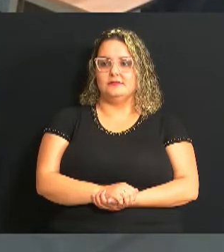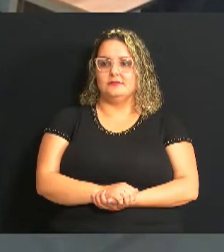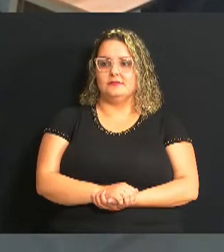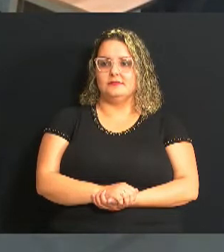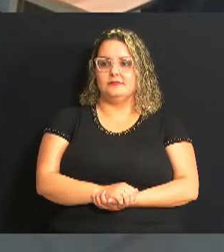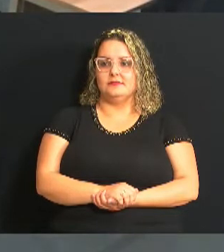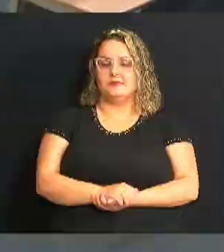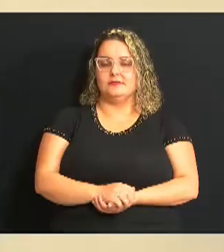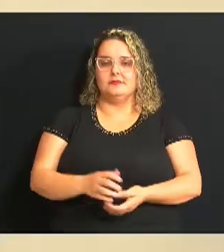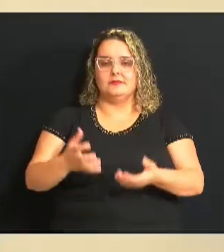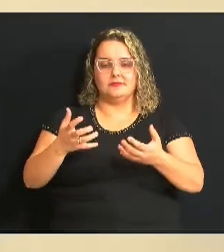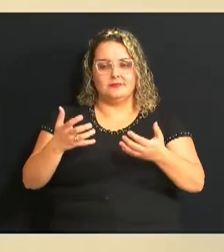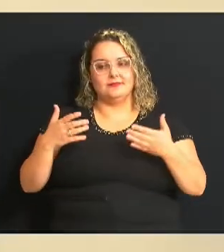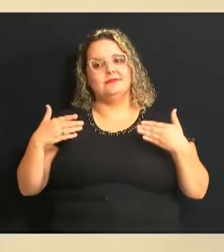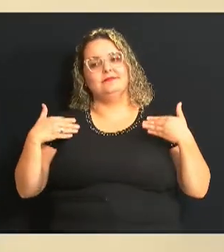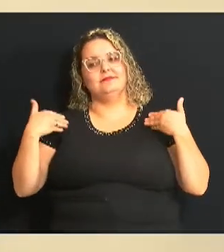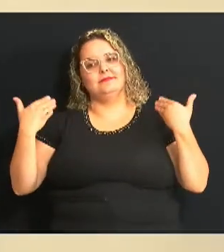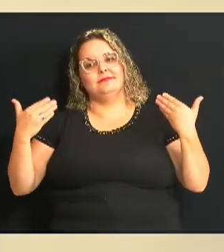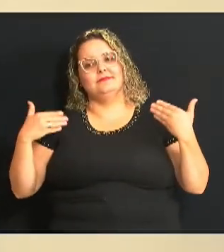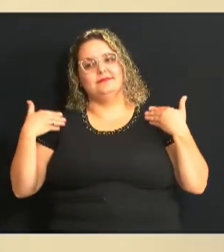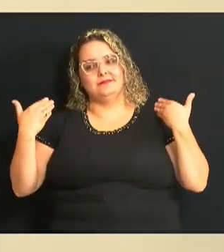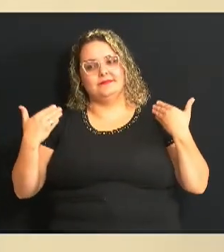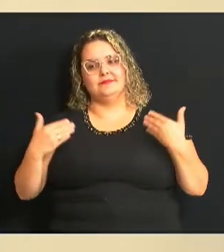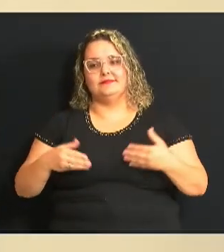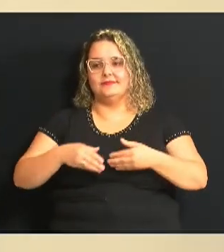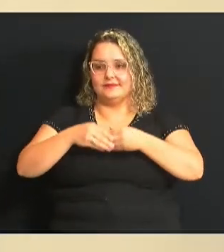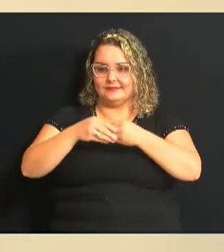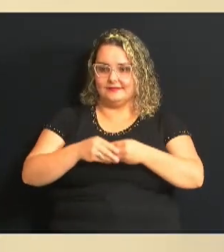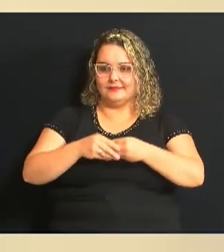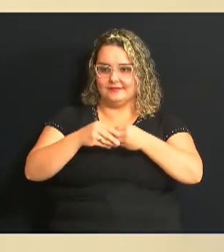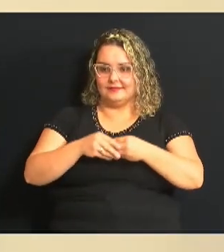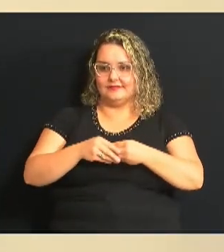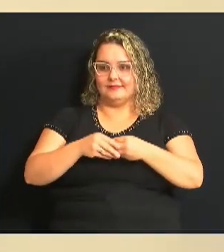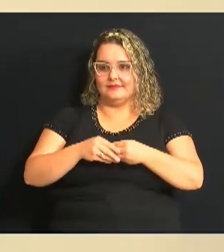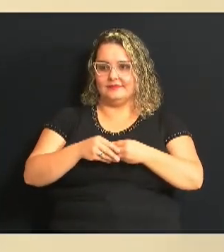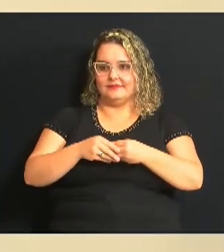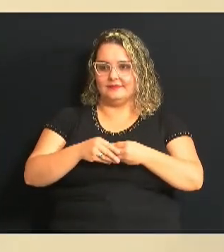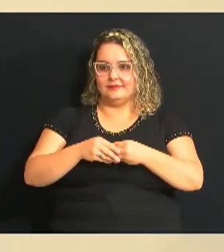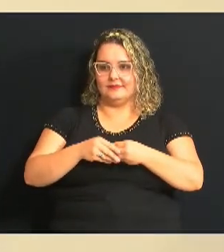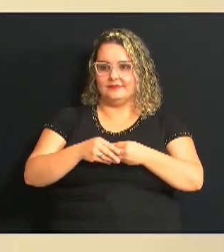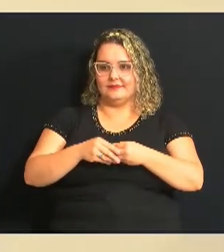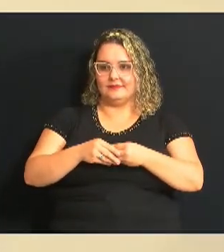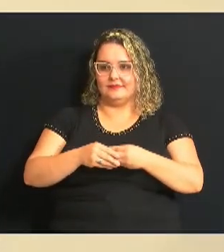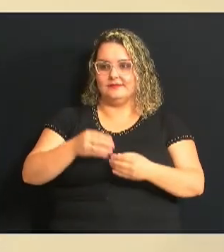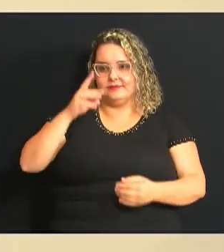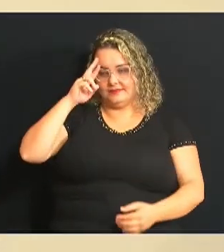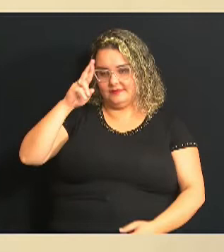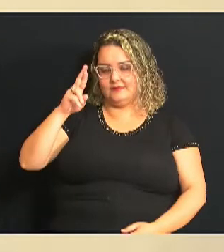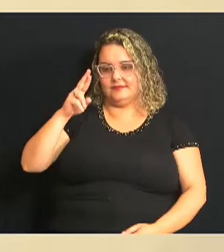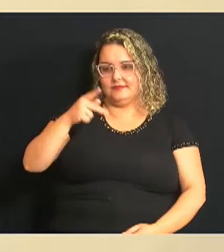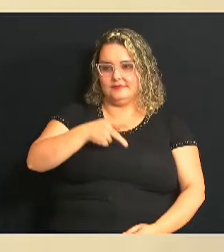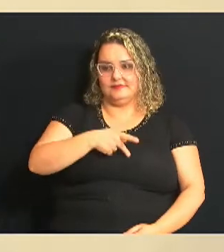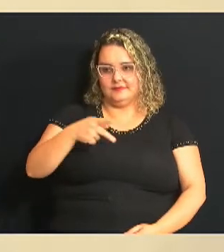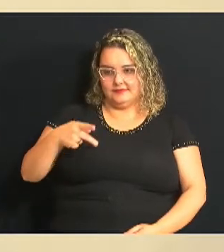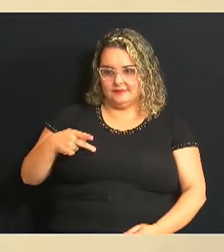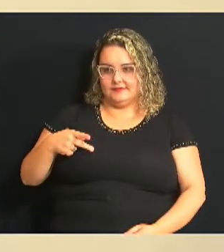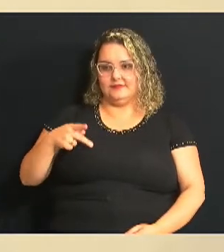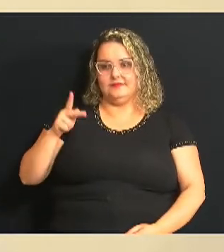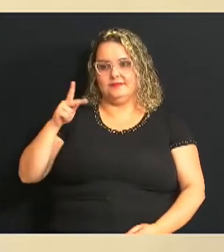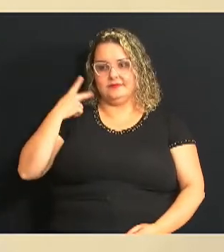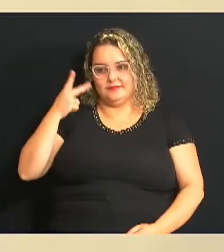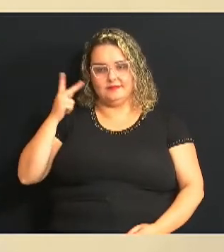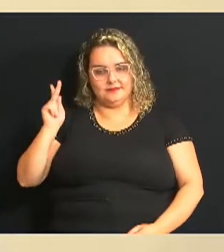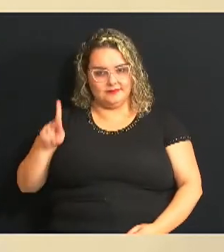Quero, com muita alegria, cumprimentar o ilustríssimo senhor vereador, pastor Alberto, e